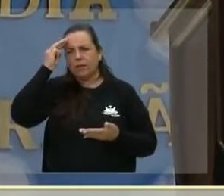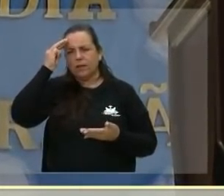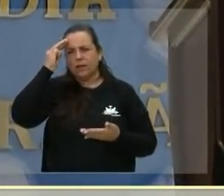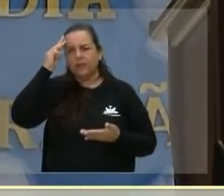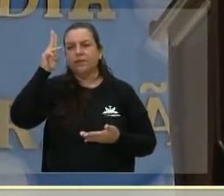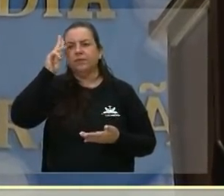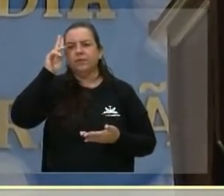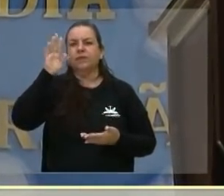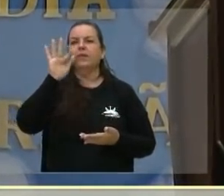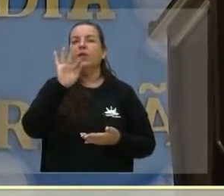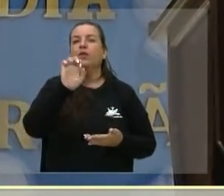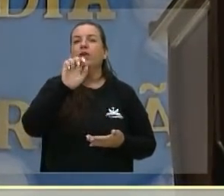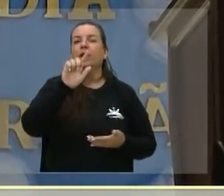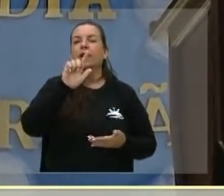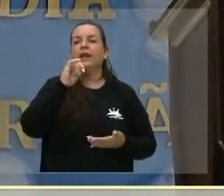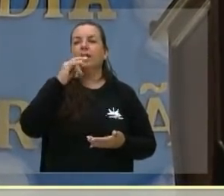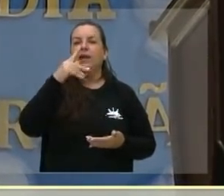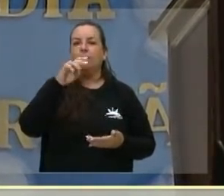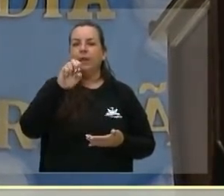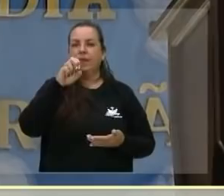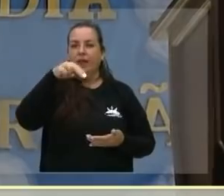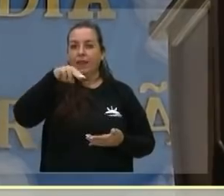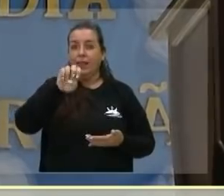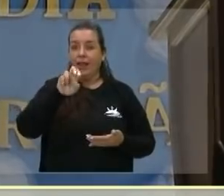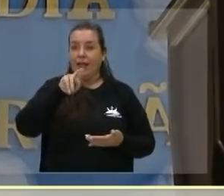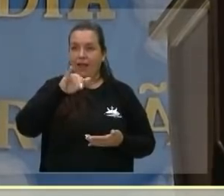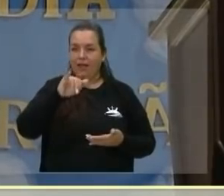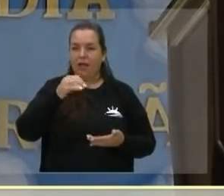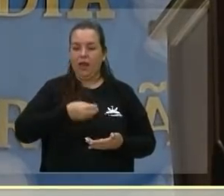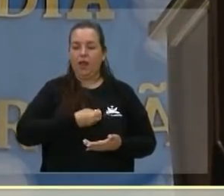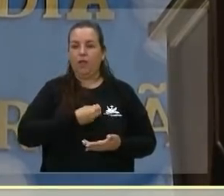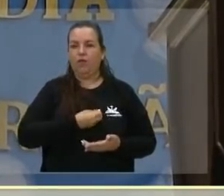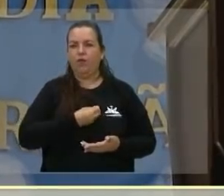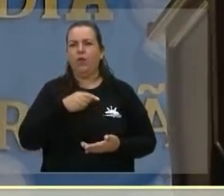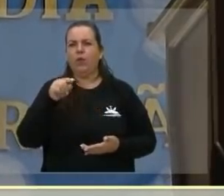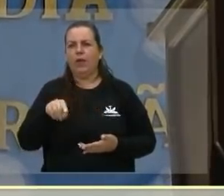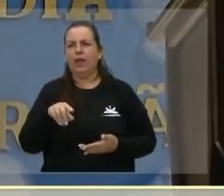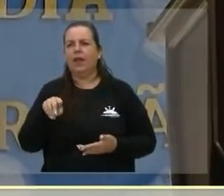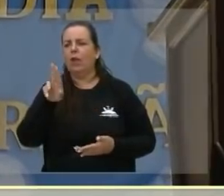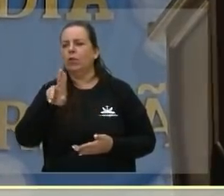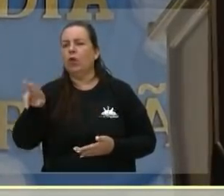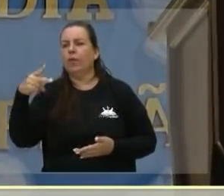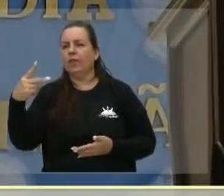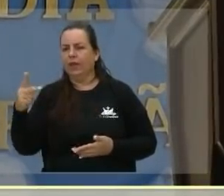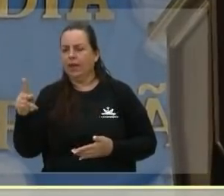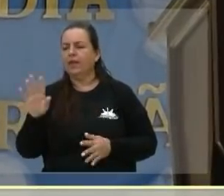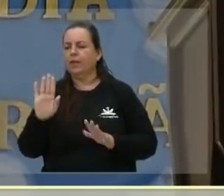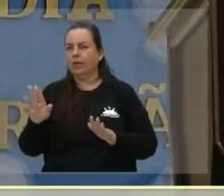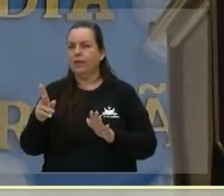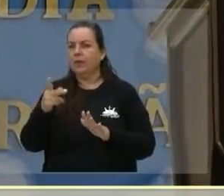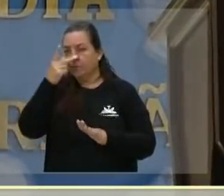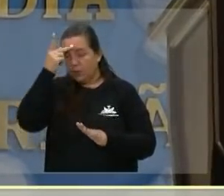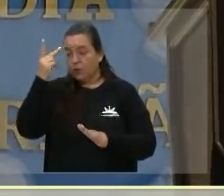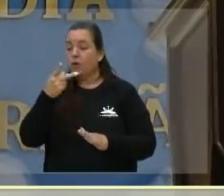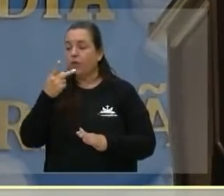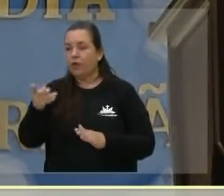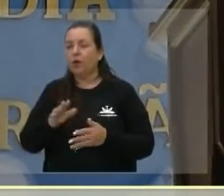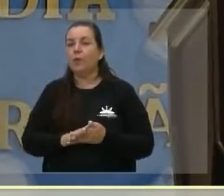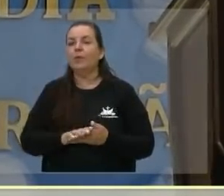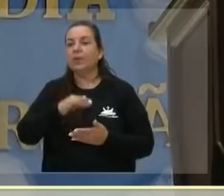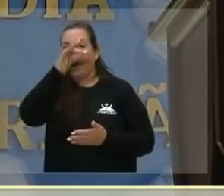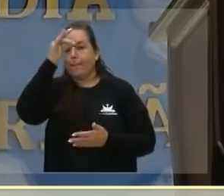felipe neri ele viveu o chamado e é chamado na igreja é clássico o